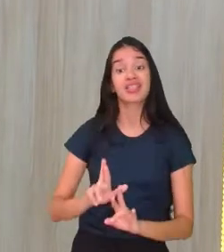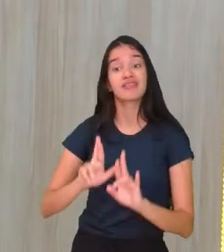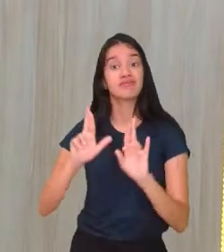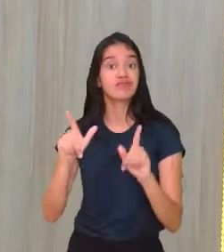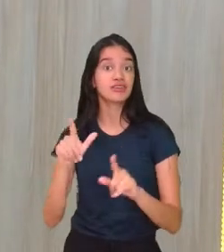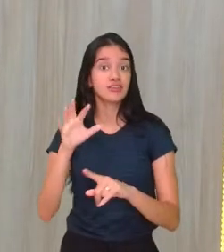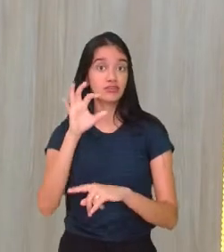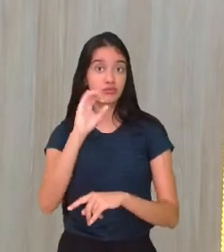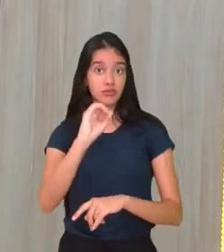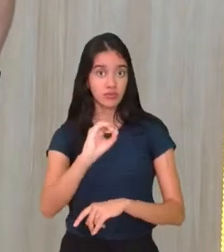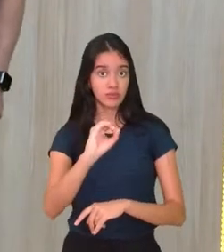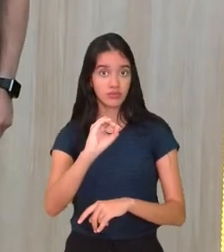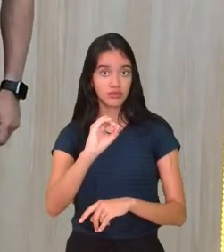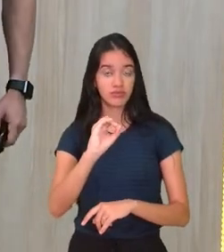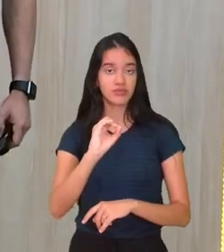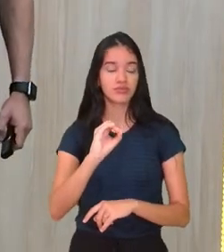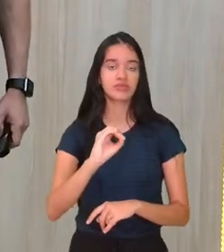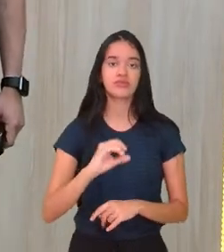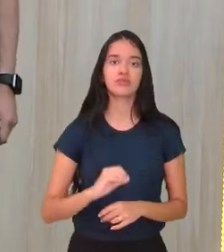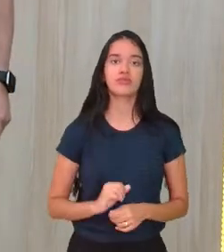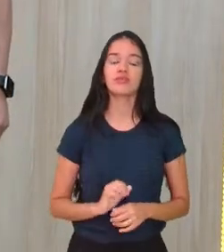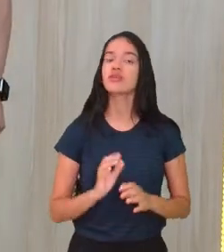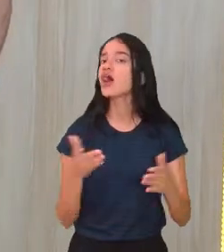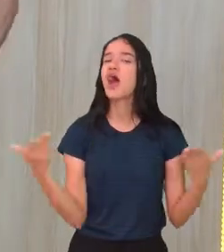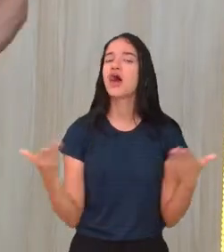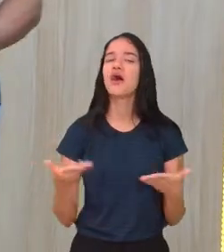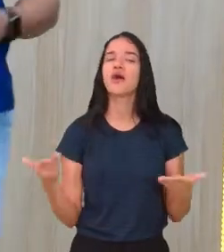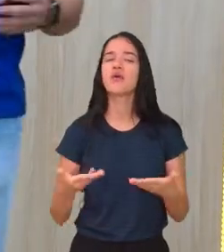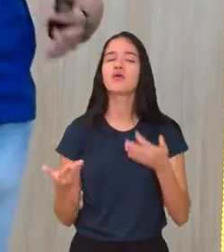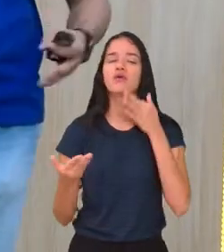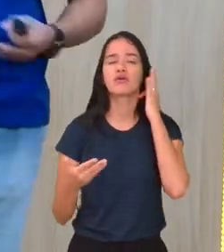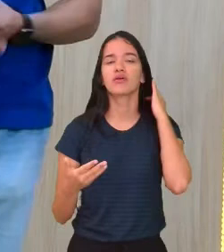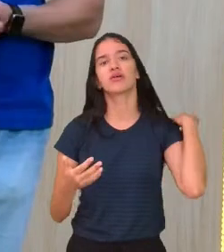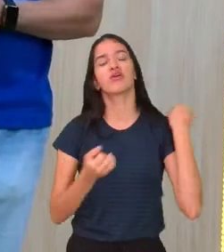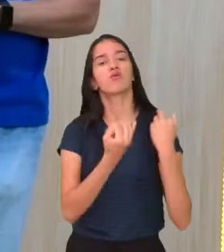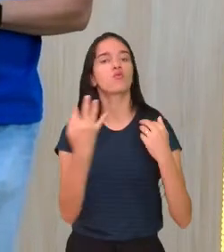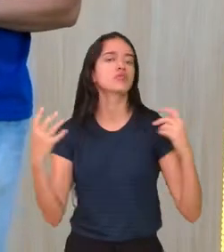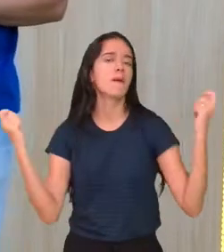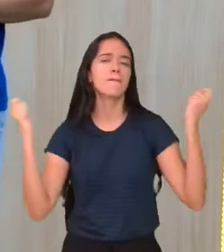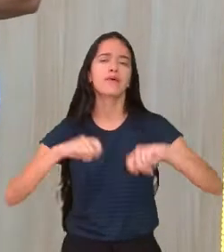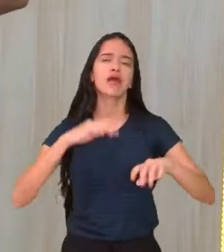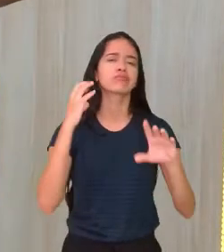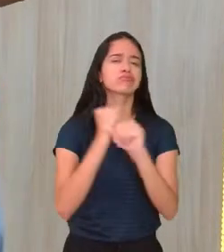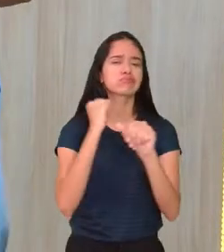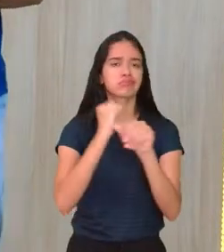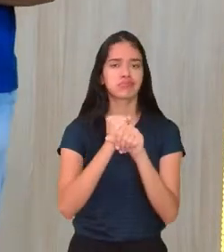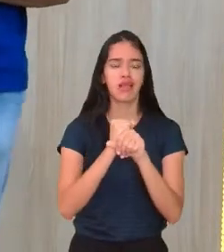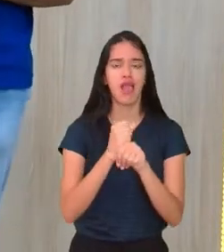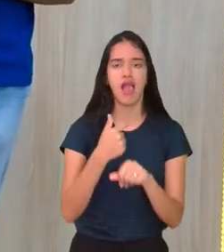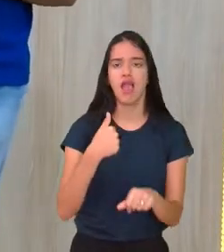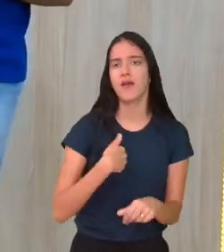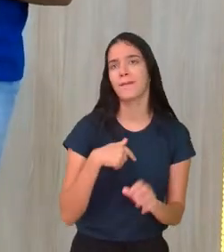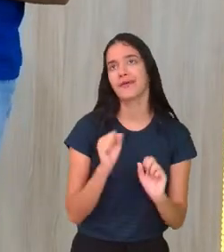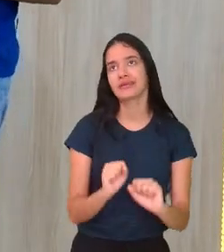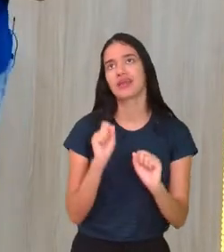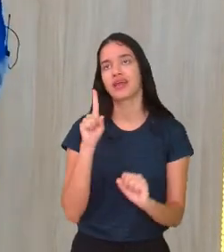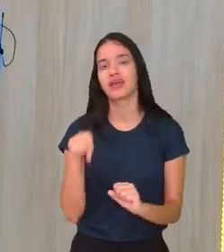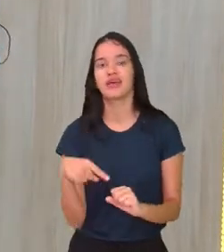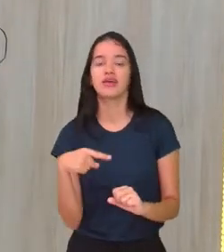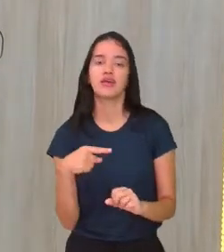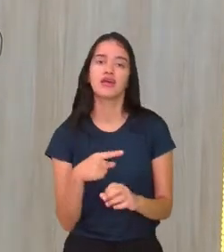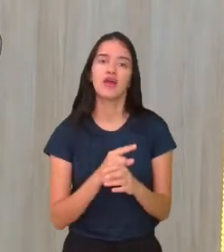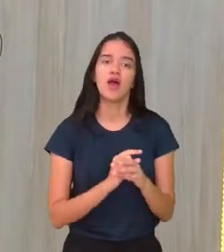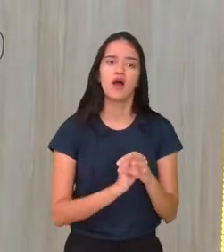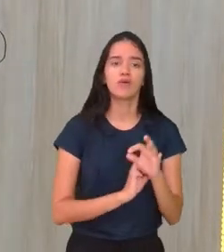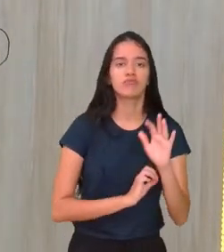diferente da cor que está no círculo. E agora, quantas possibilidades no total eu posso